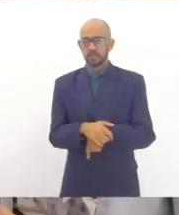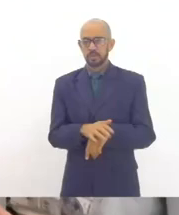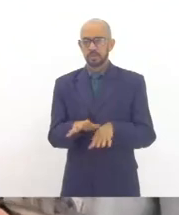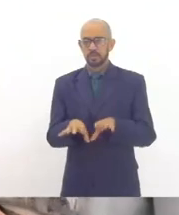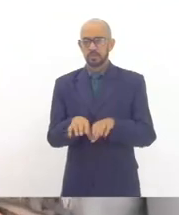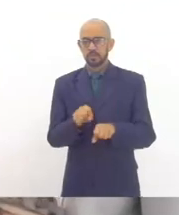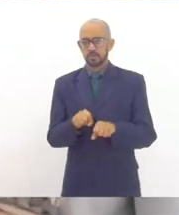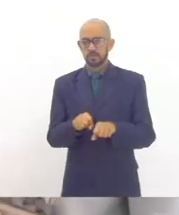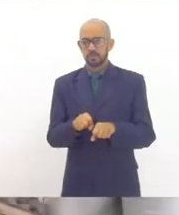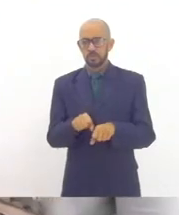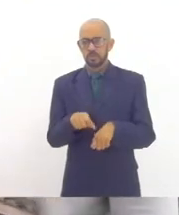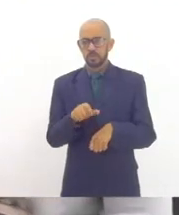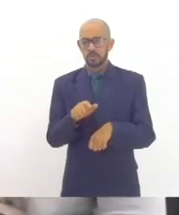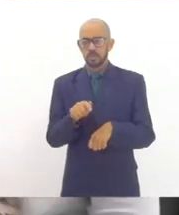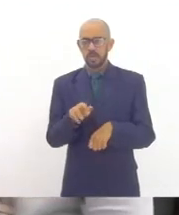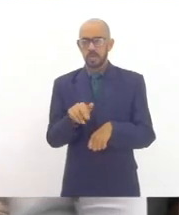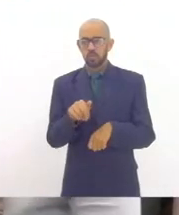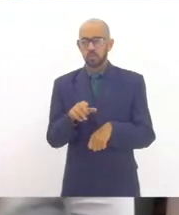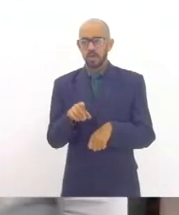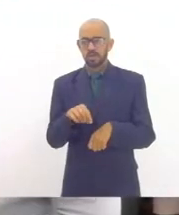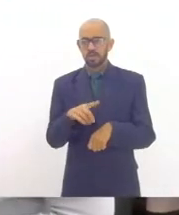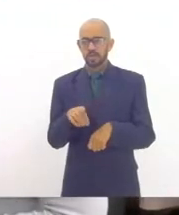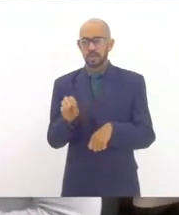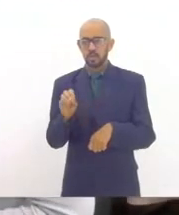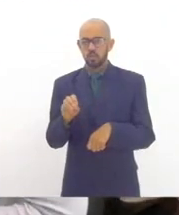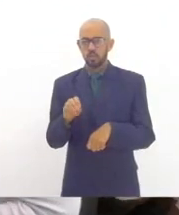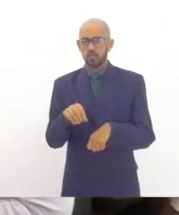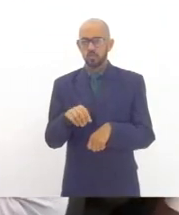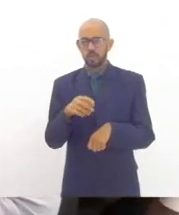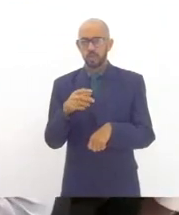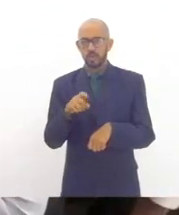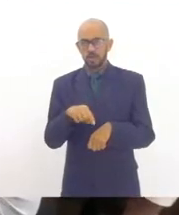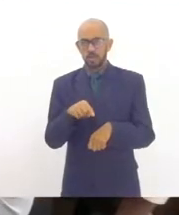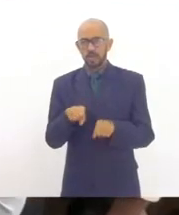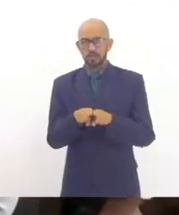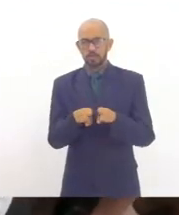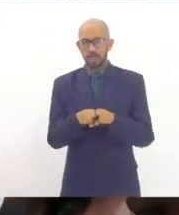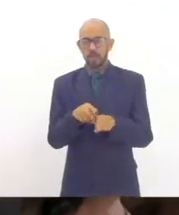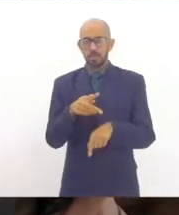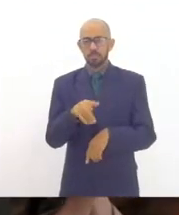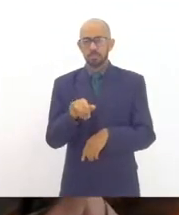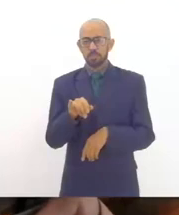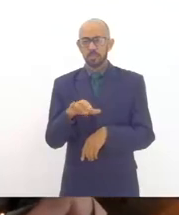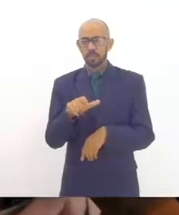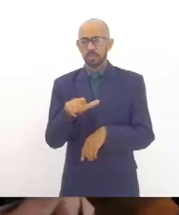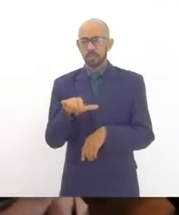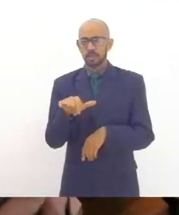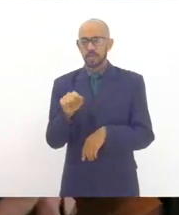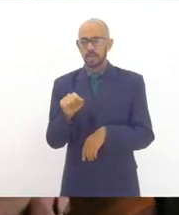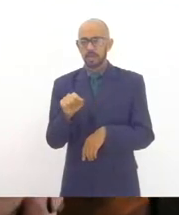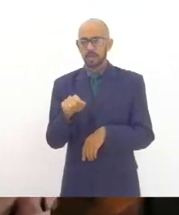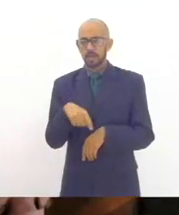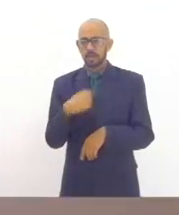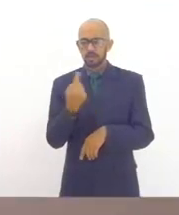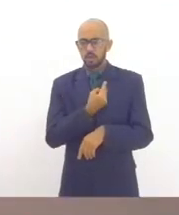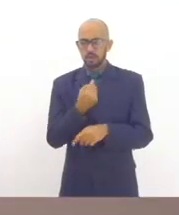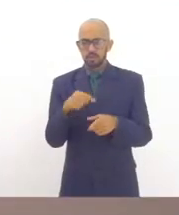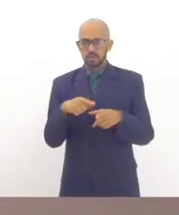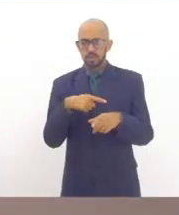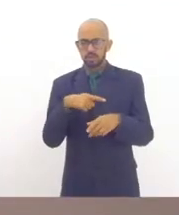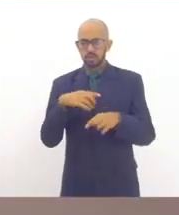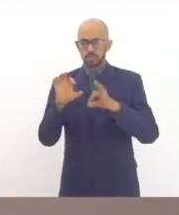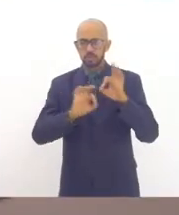graduação, Priscila Ramos. Então, assim, somos um grupo que formamos um projeto institucional que